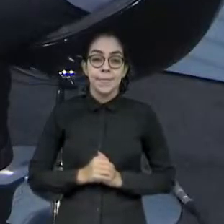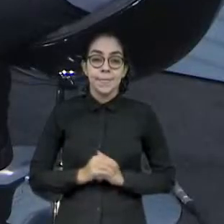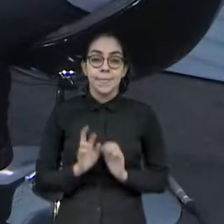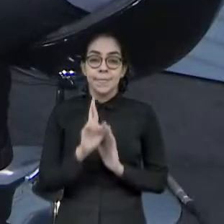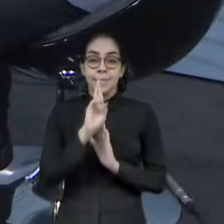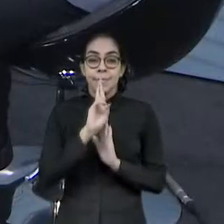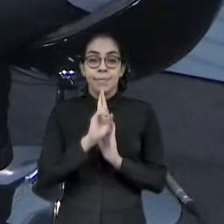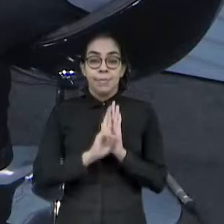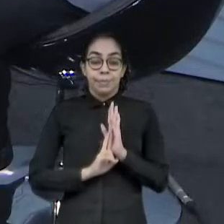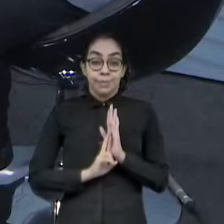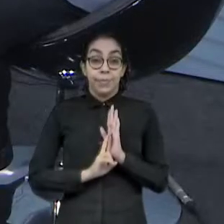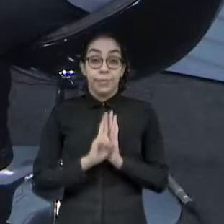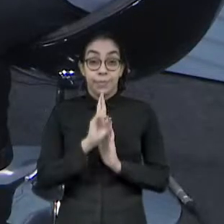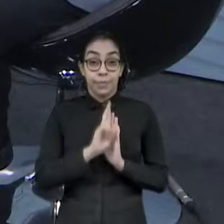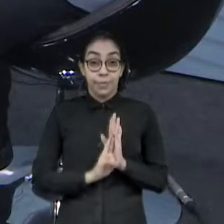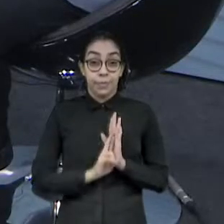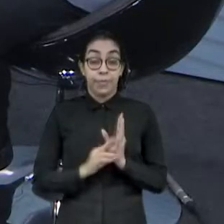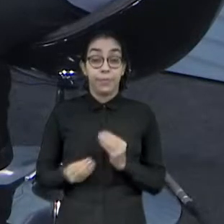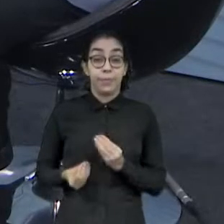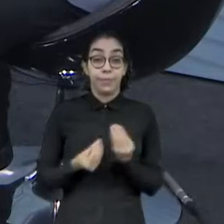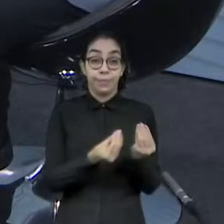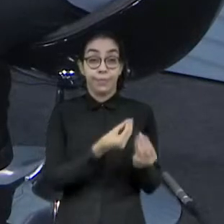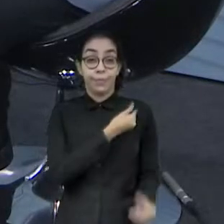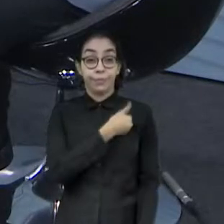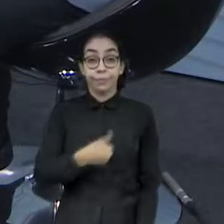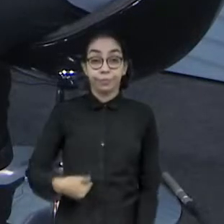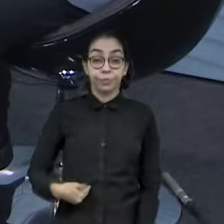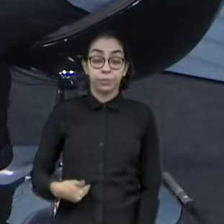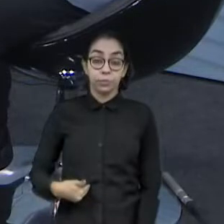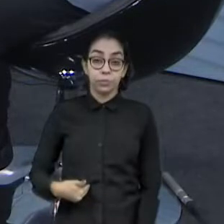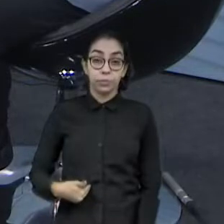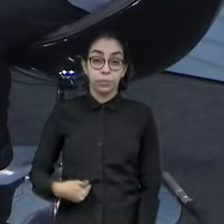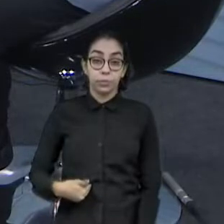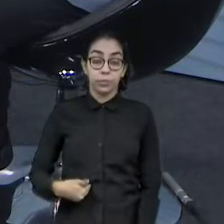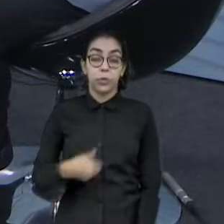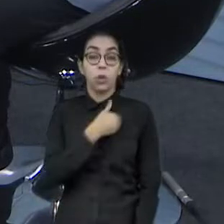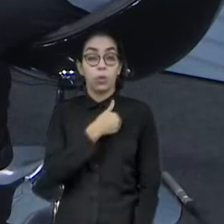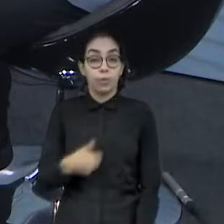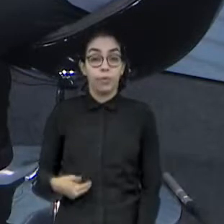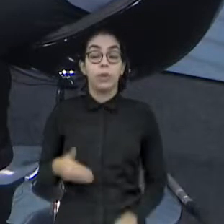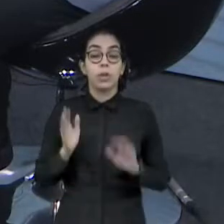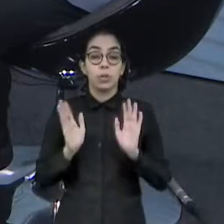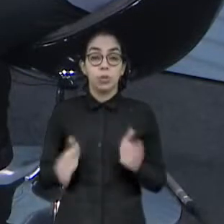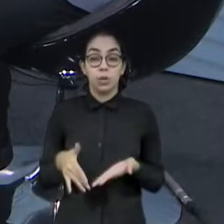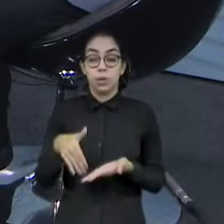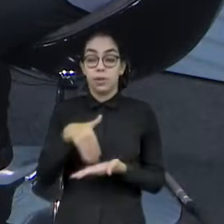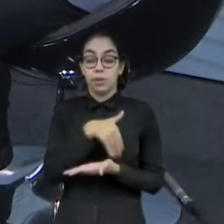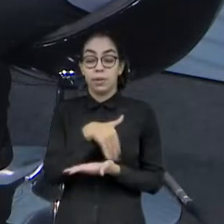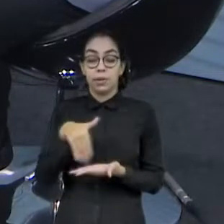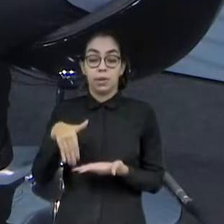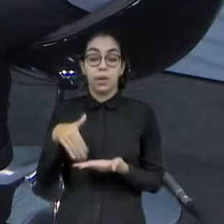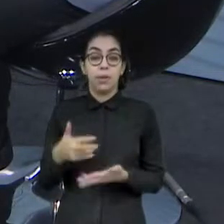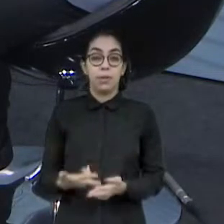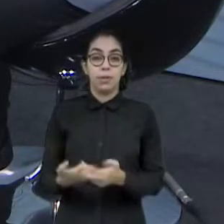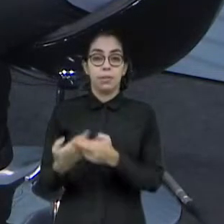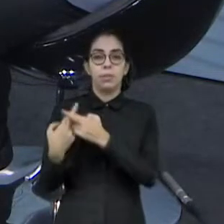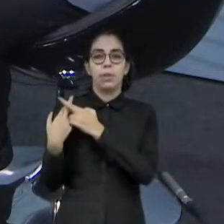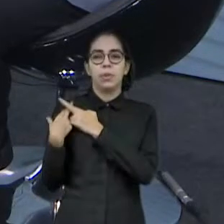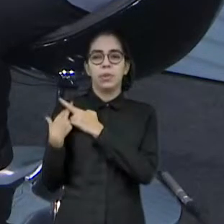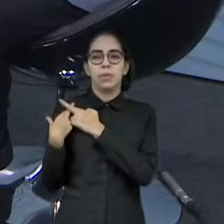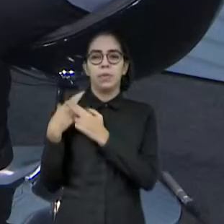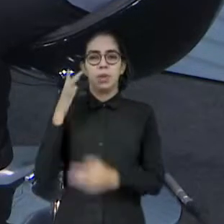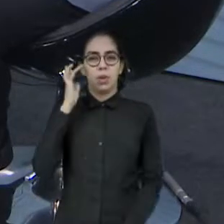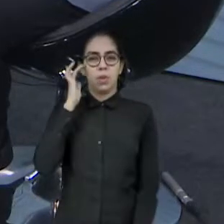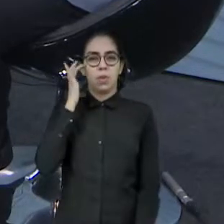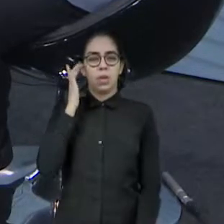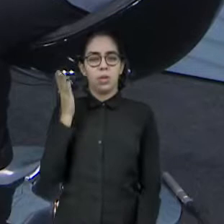foi encaminhado ao governo, né? Deve ter sido, né? O governo tem uma secretaria que cuida dessa parte, etc. Sim. Doutora Socorro, parece que ela